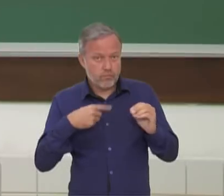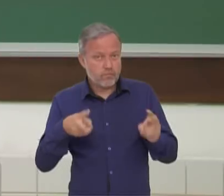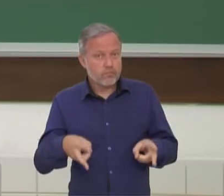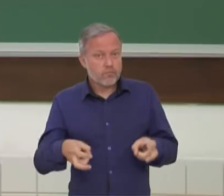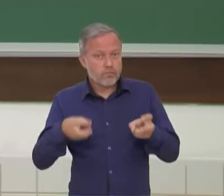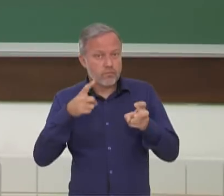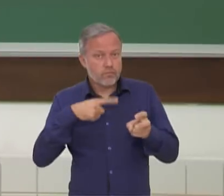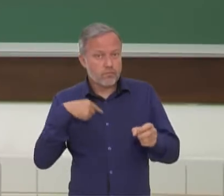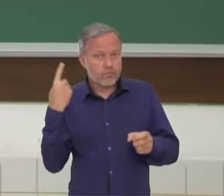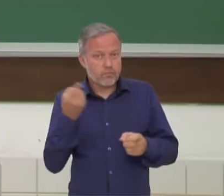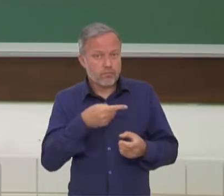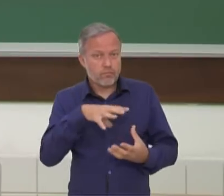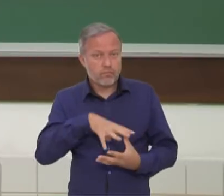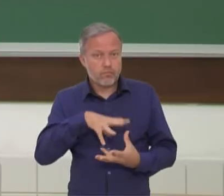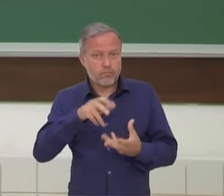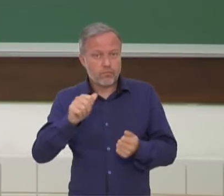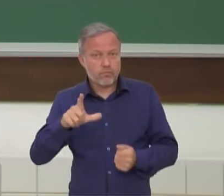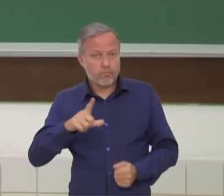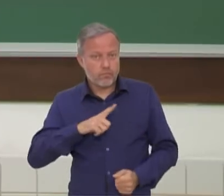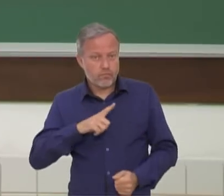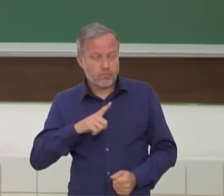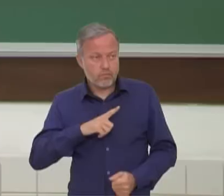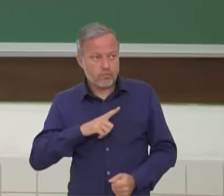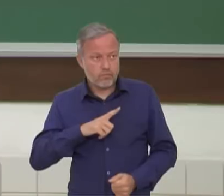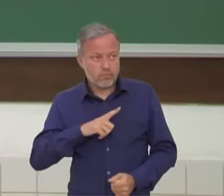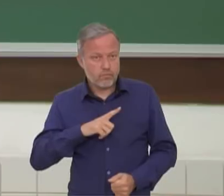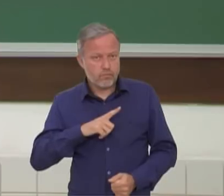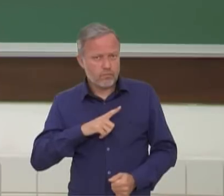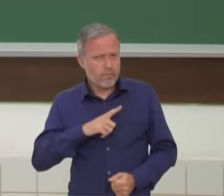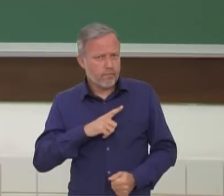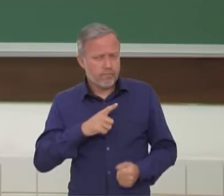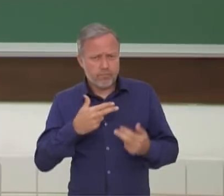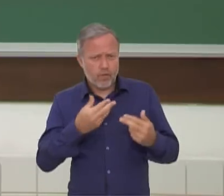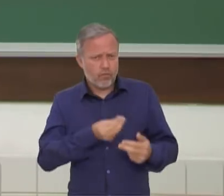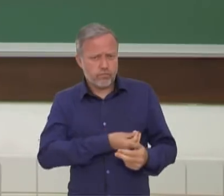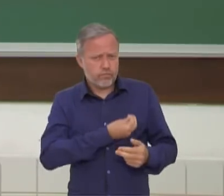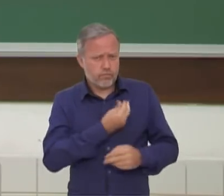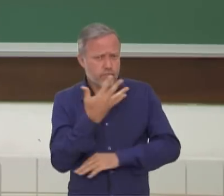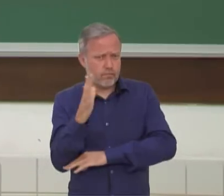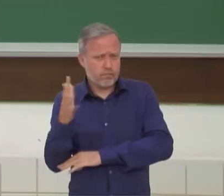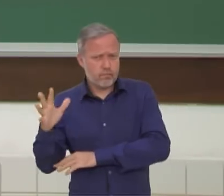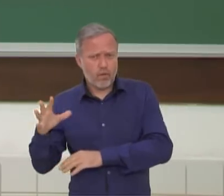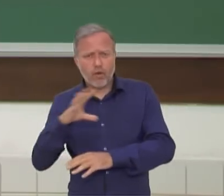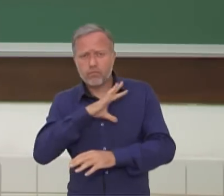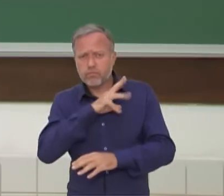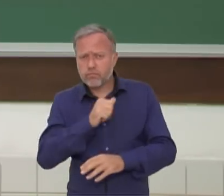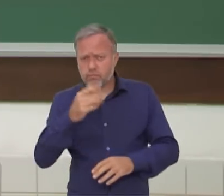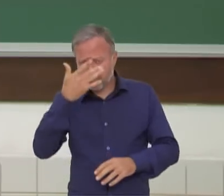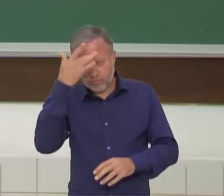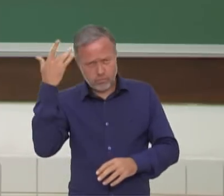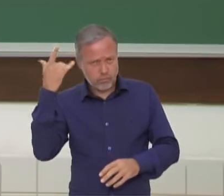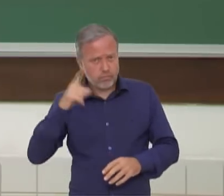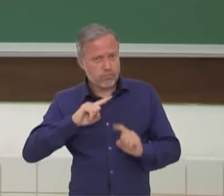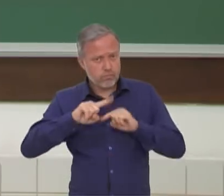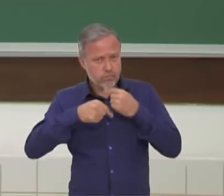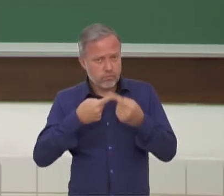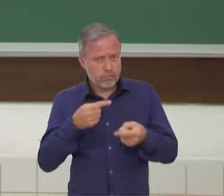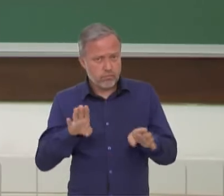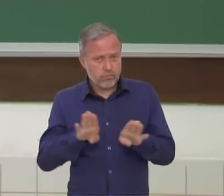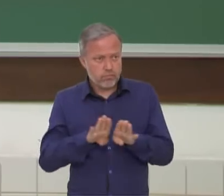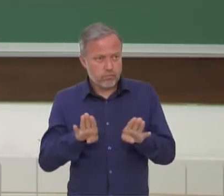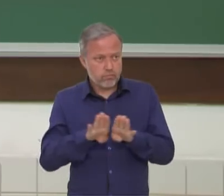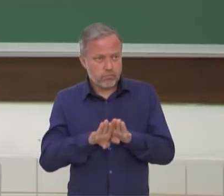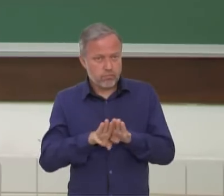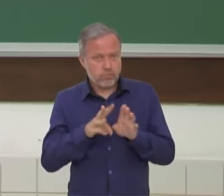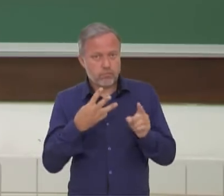percebe que no nosso planeta tem muitos seres, muitas plantas, muitos animais e tem outros elementos. Então o que essas